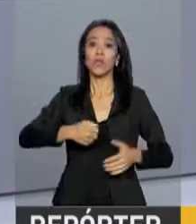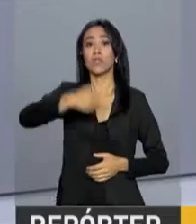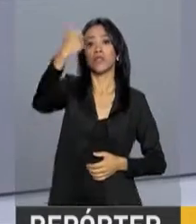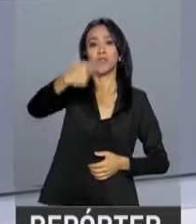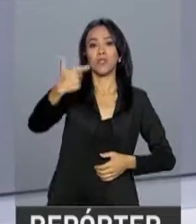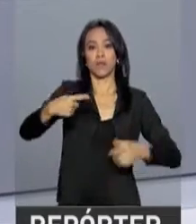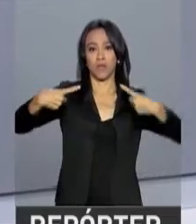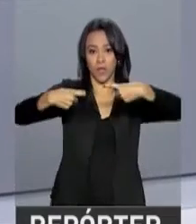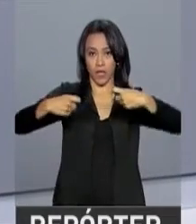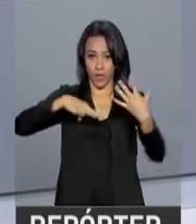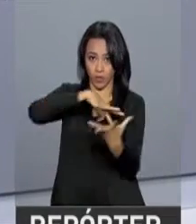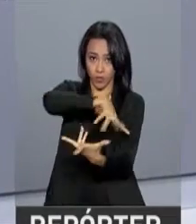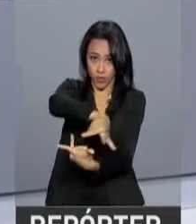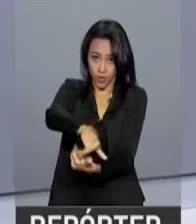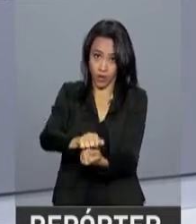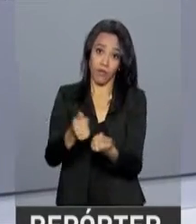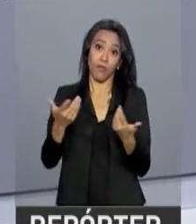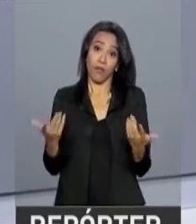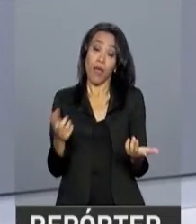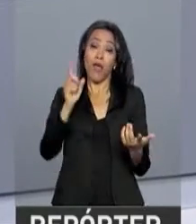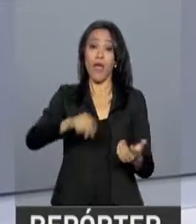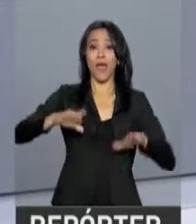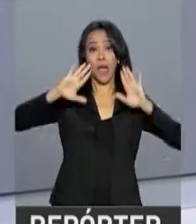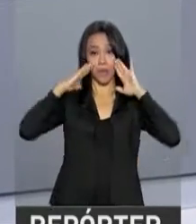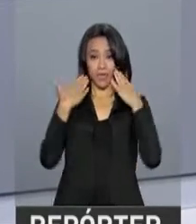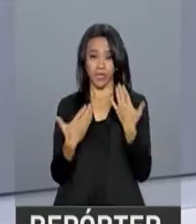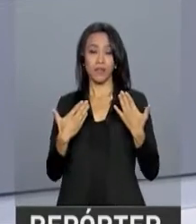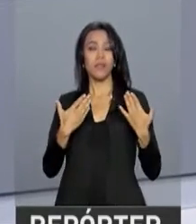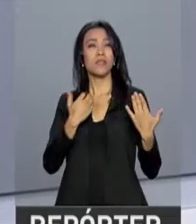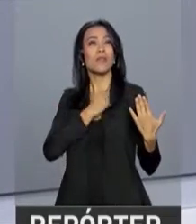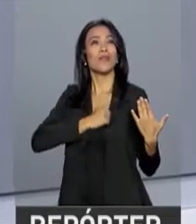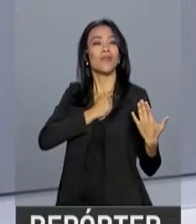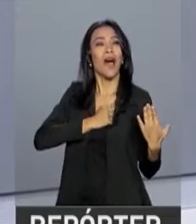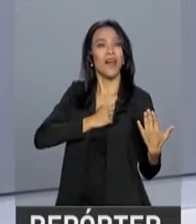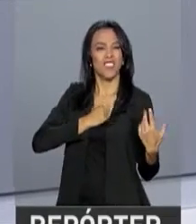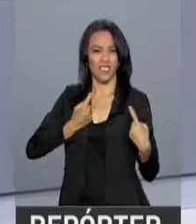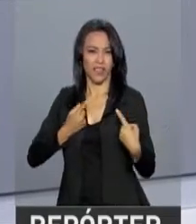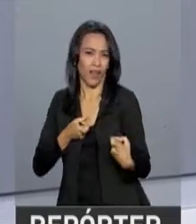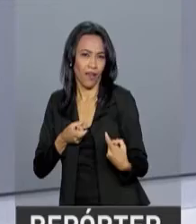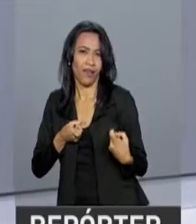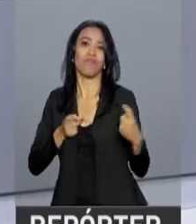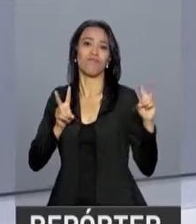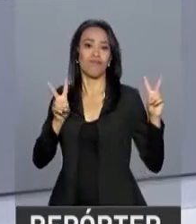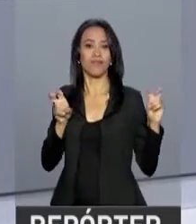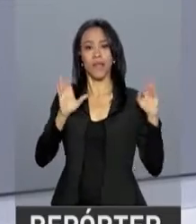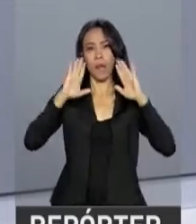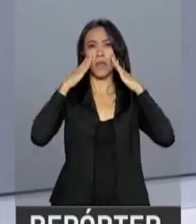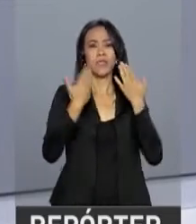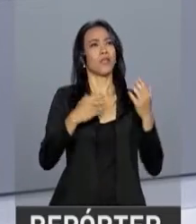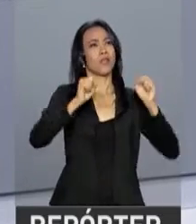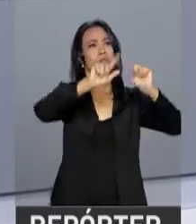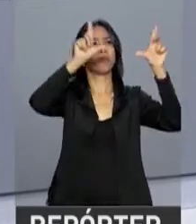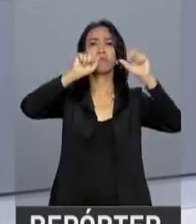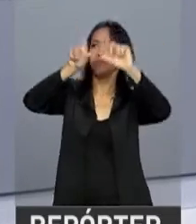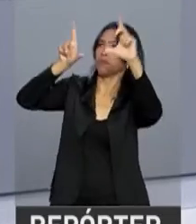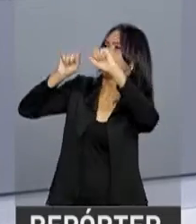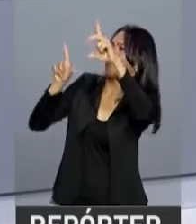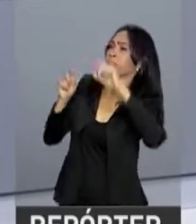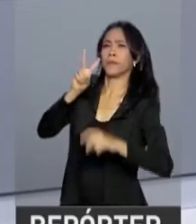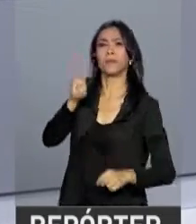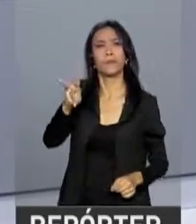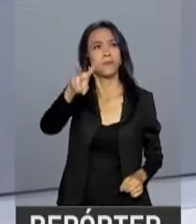e da democracia. É a exposição Entre a Saudade e a Guerra, que está no Palácio do Planalto e relembra a trajetória da